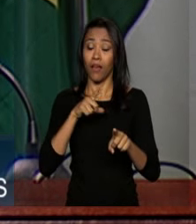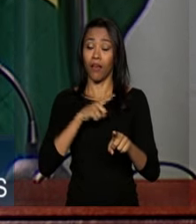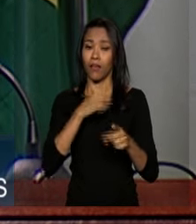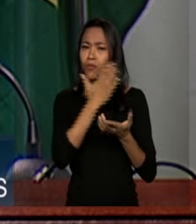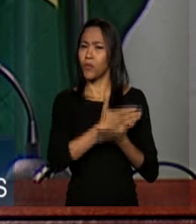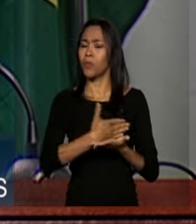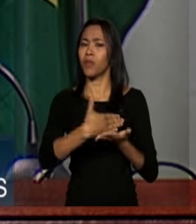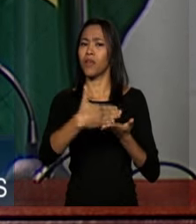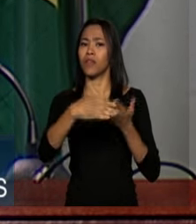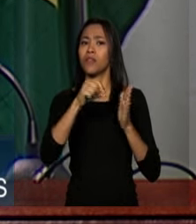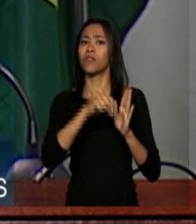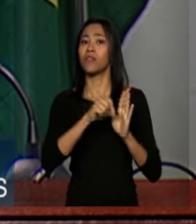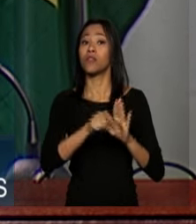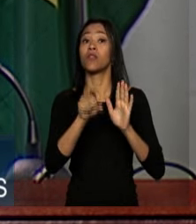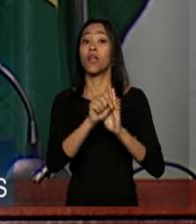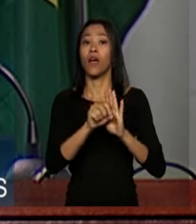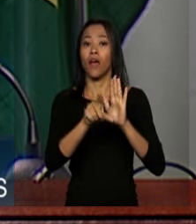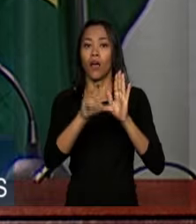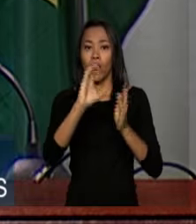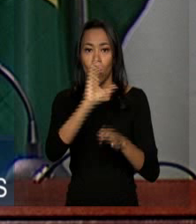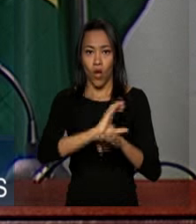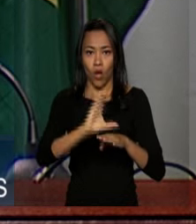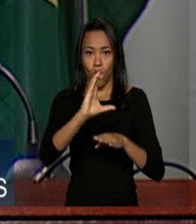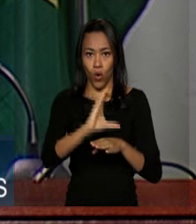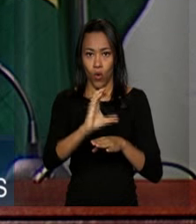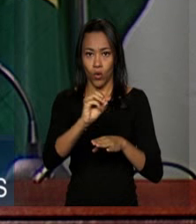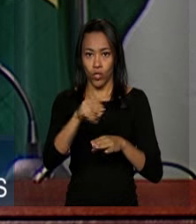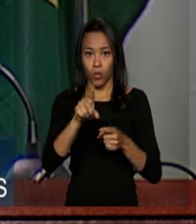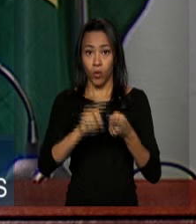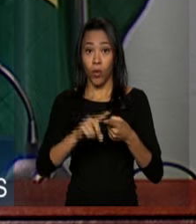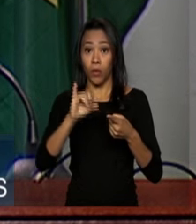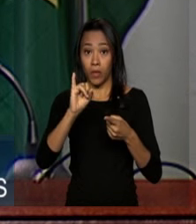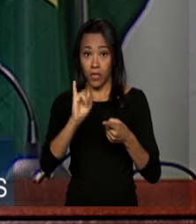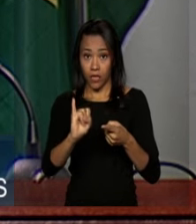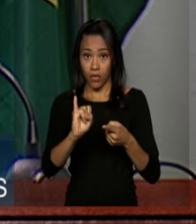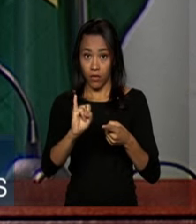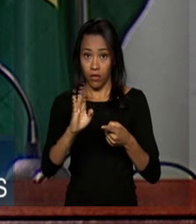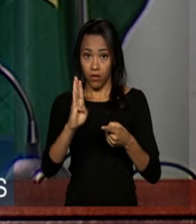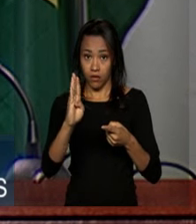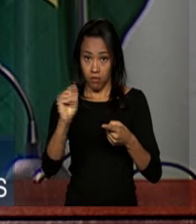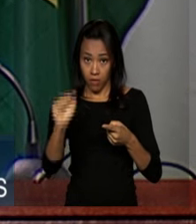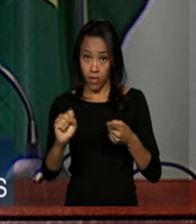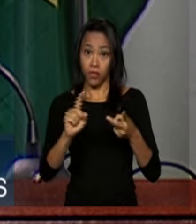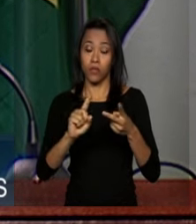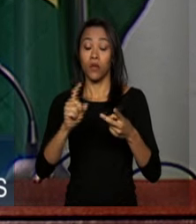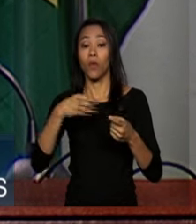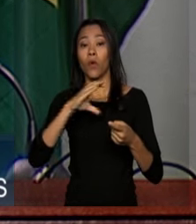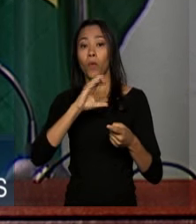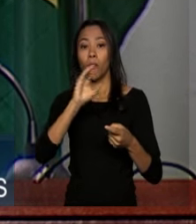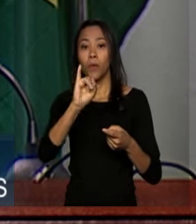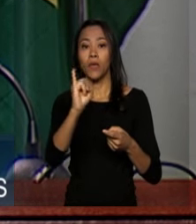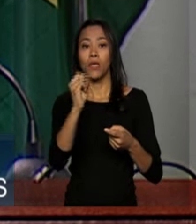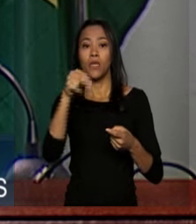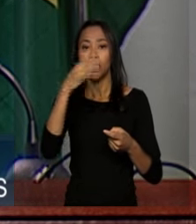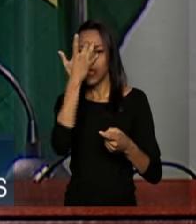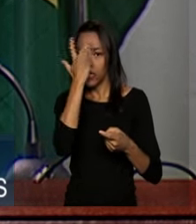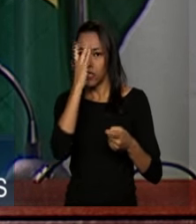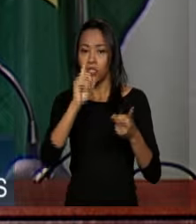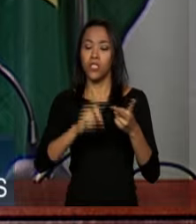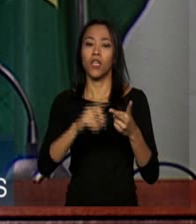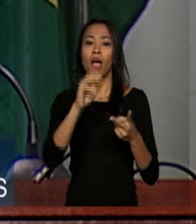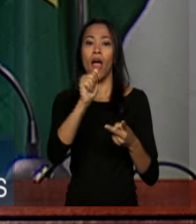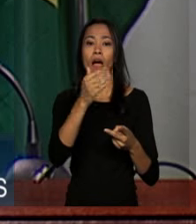constituição do IBAS, com a Índia e a África do Sul. E, juntamente com a China